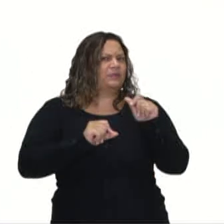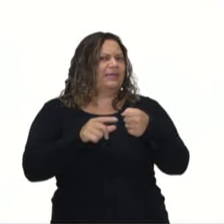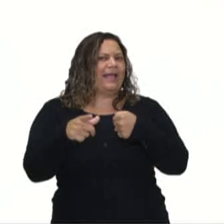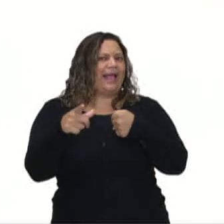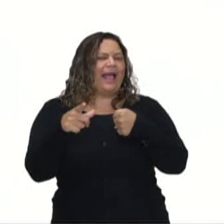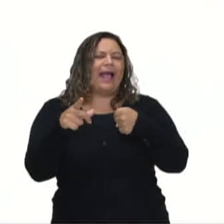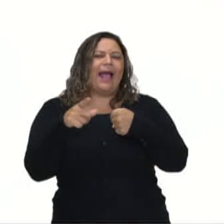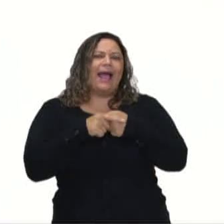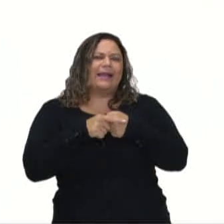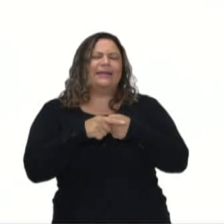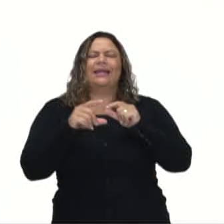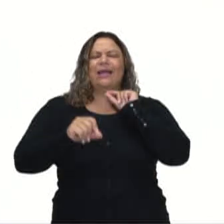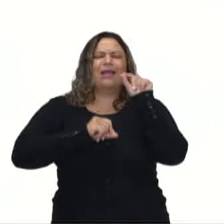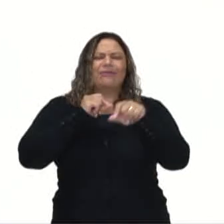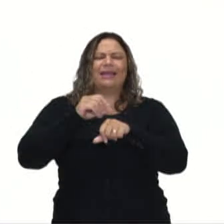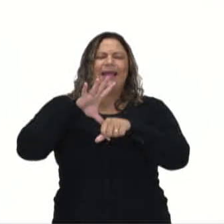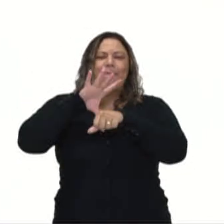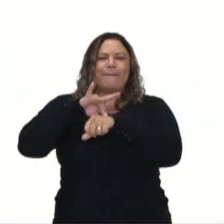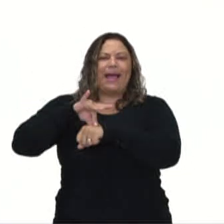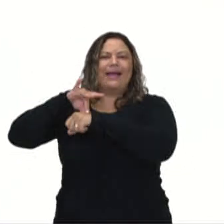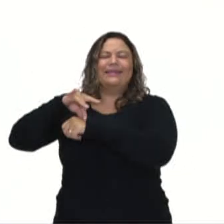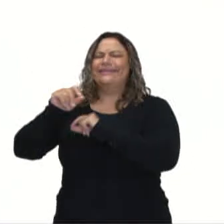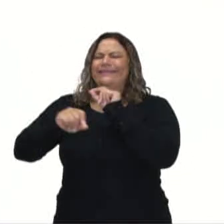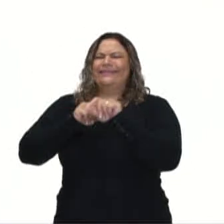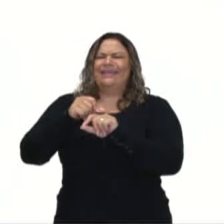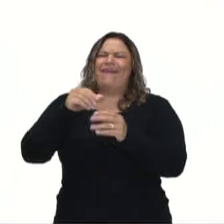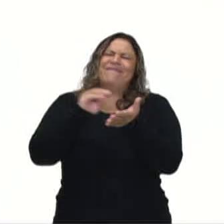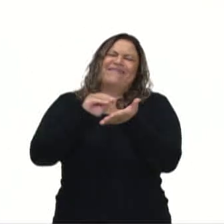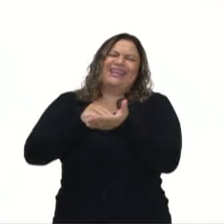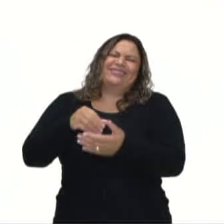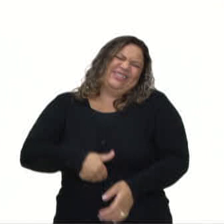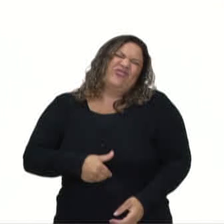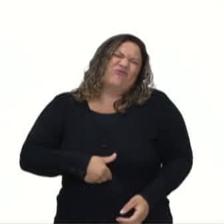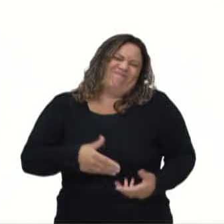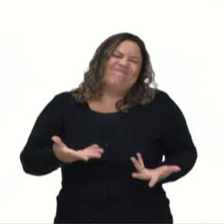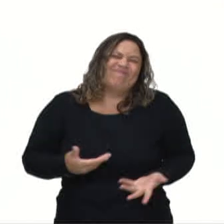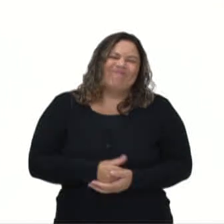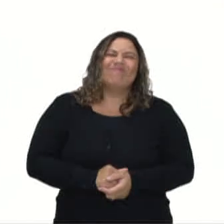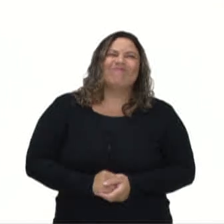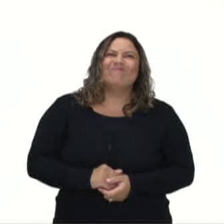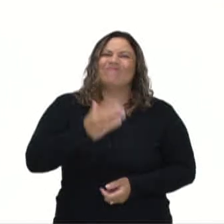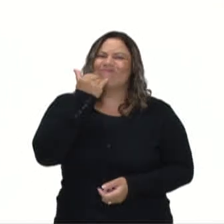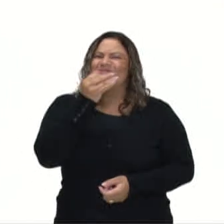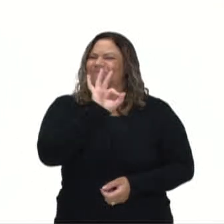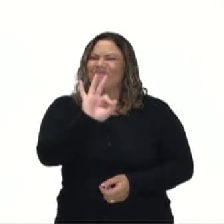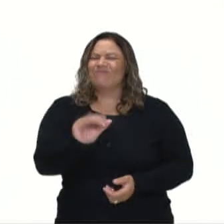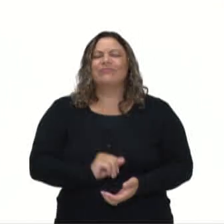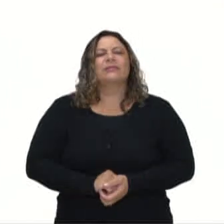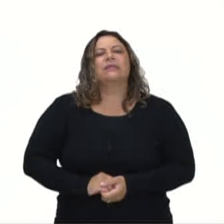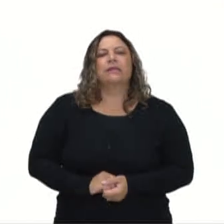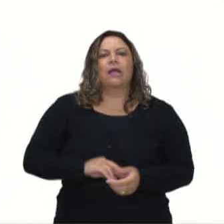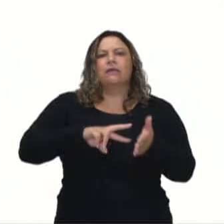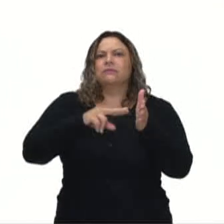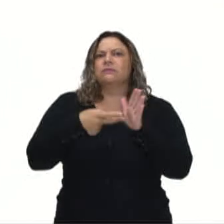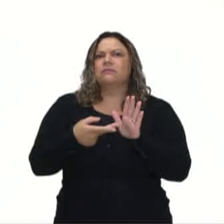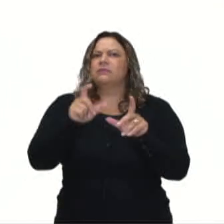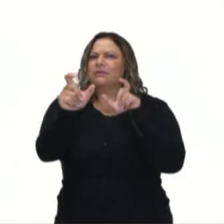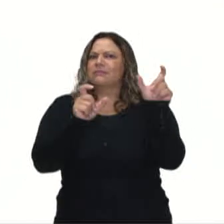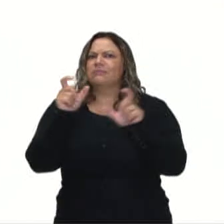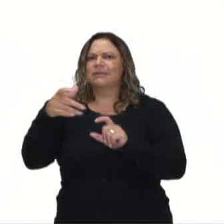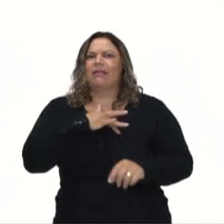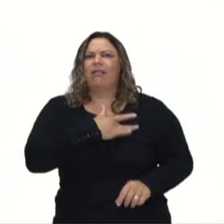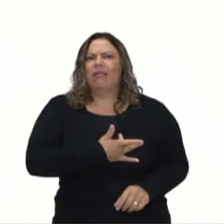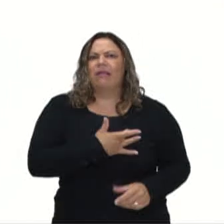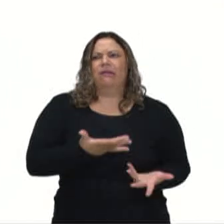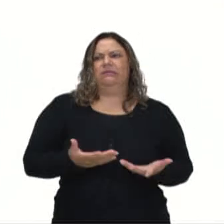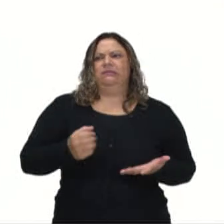significa completamente sem apetite. Pense um pouco no significado das palavras coitado e enfezado e